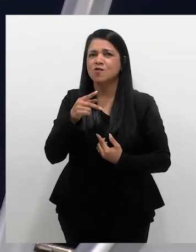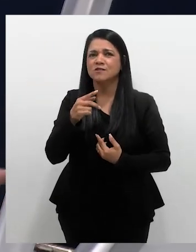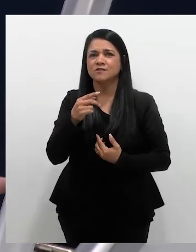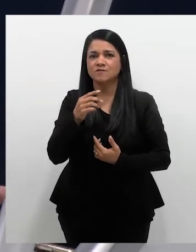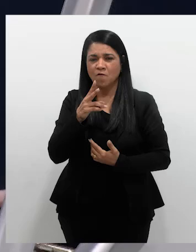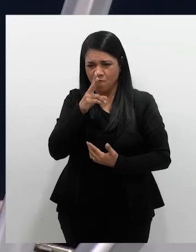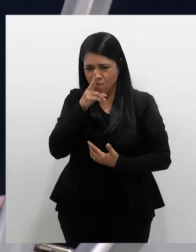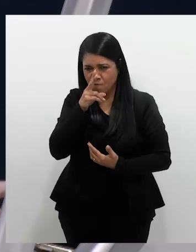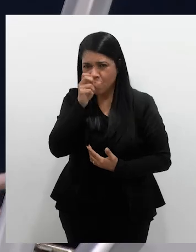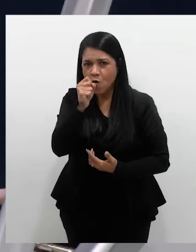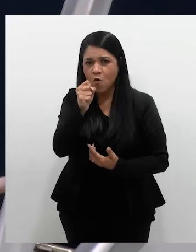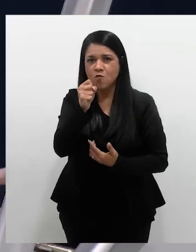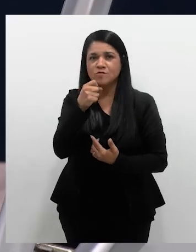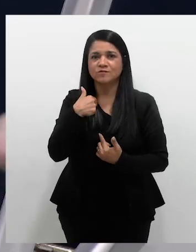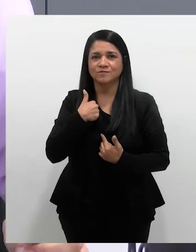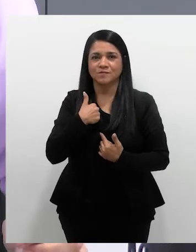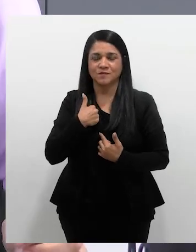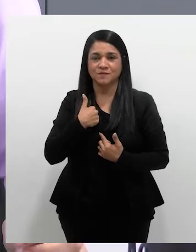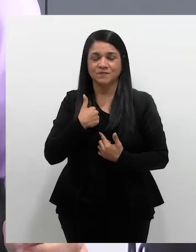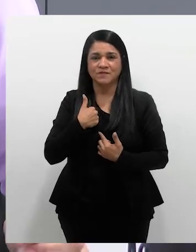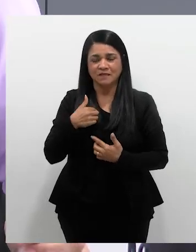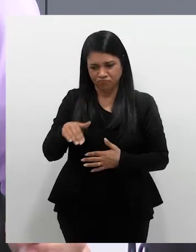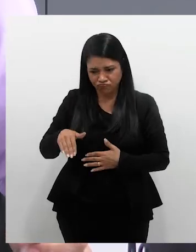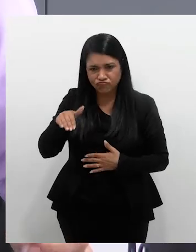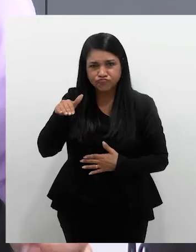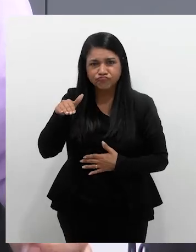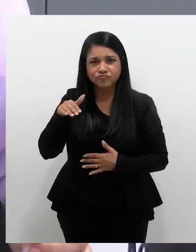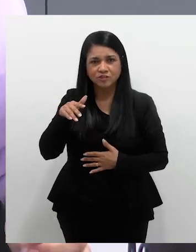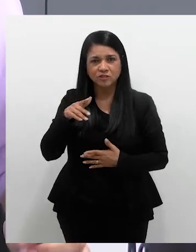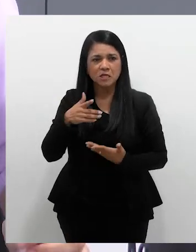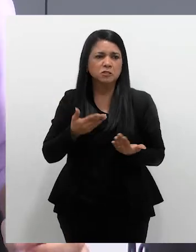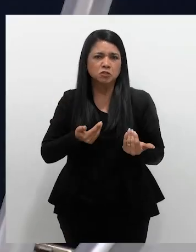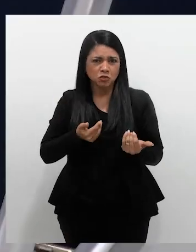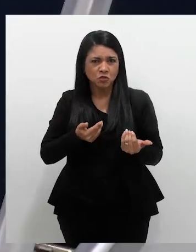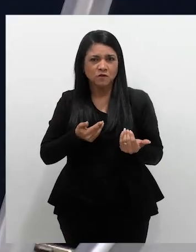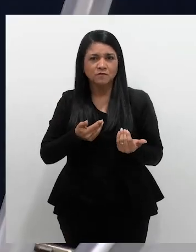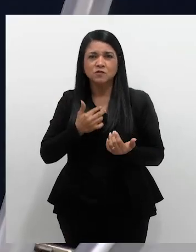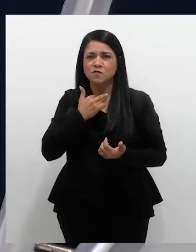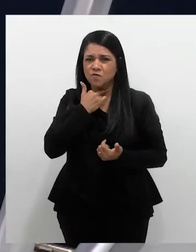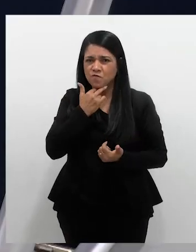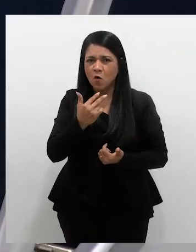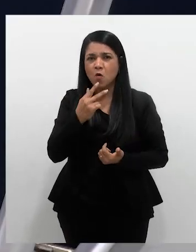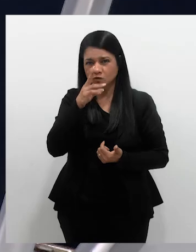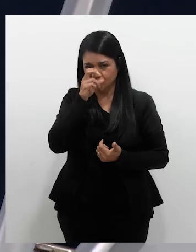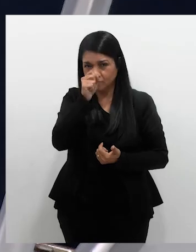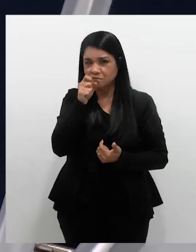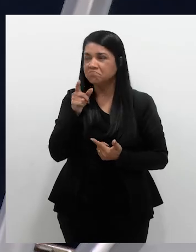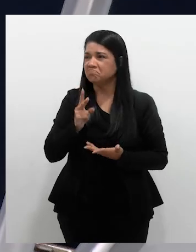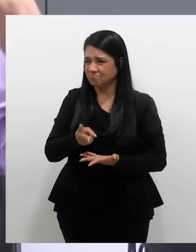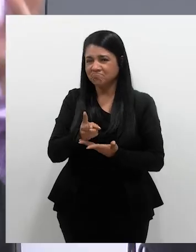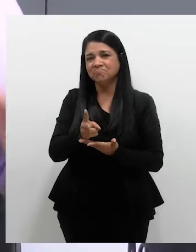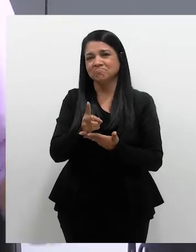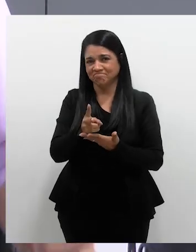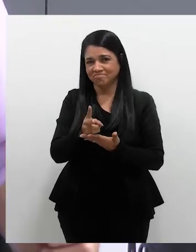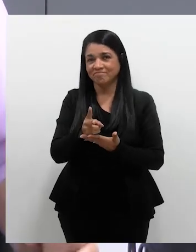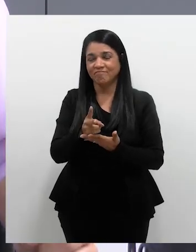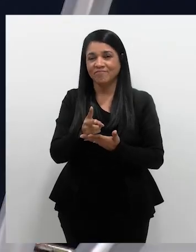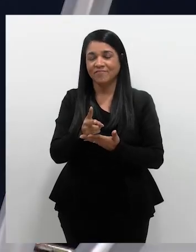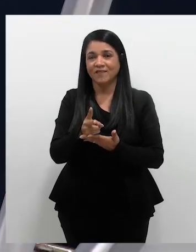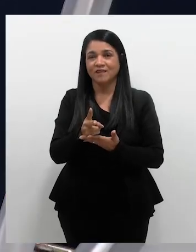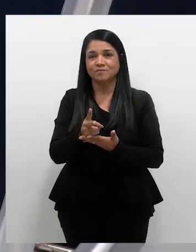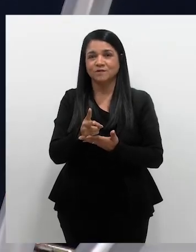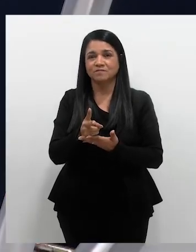essa voz potente, né? E desde nova sempre foi grave? Desde nova, desde a Ela minha não se puberdade. transformou?